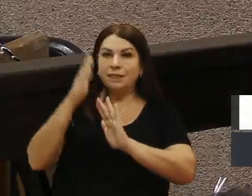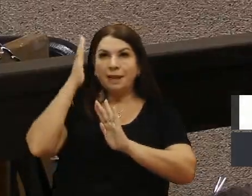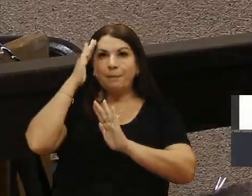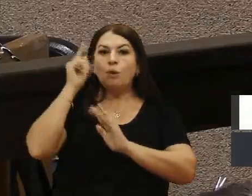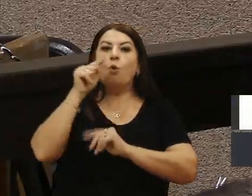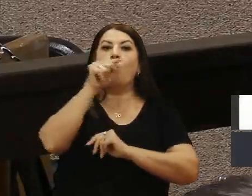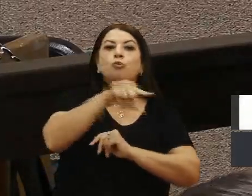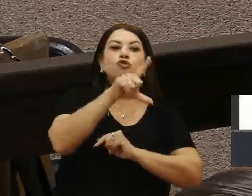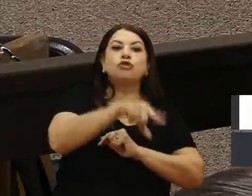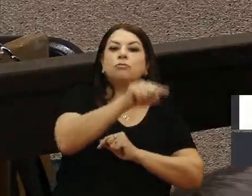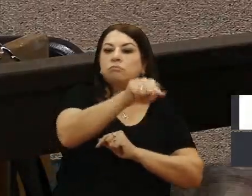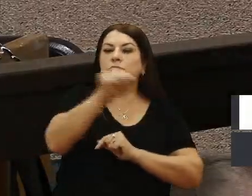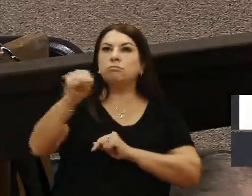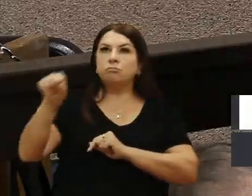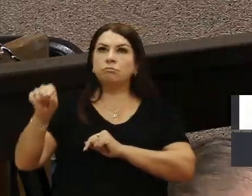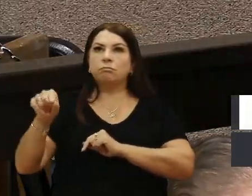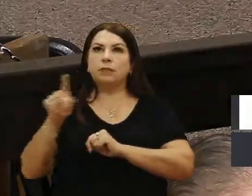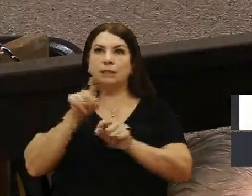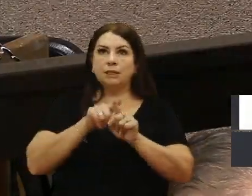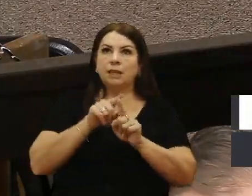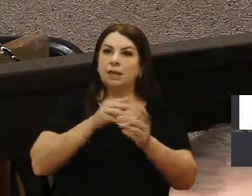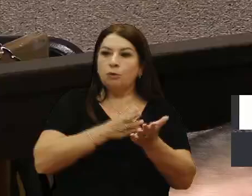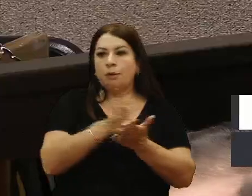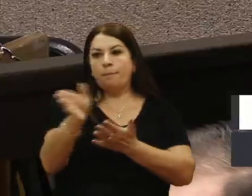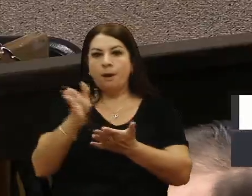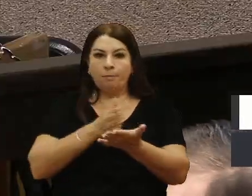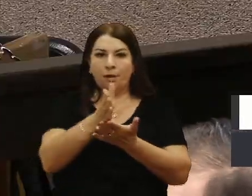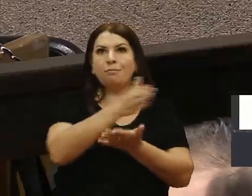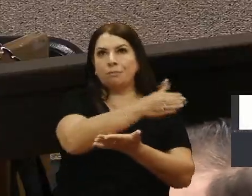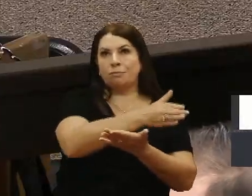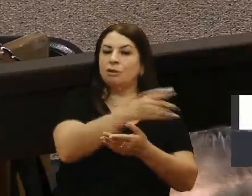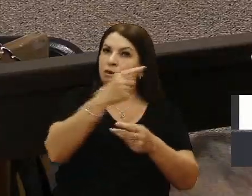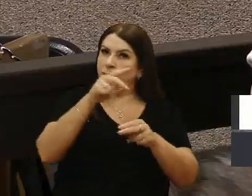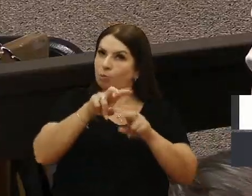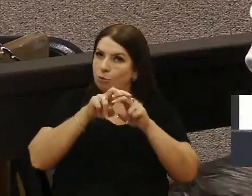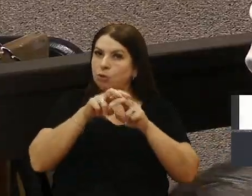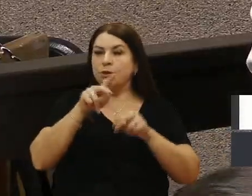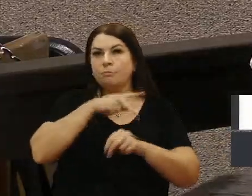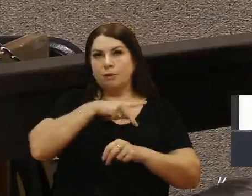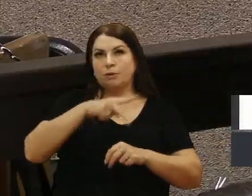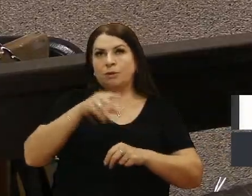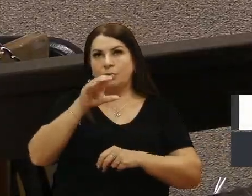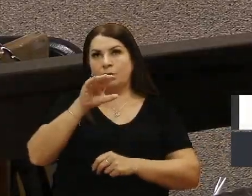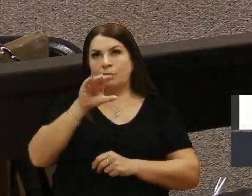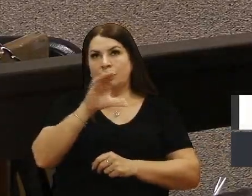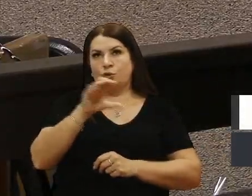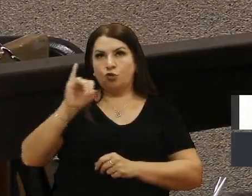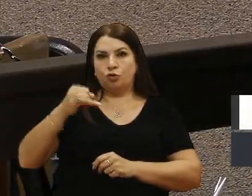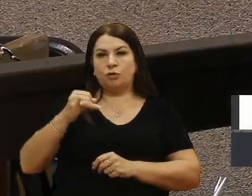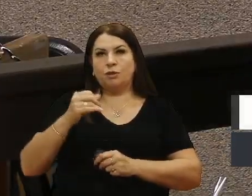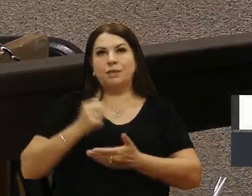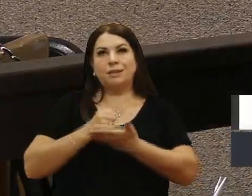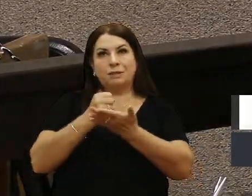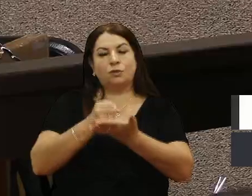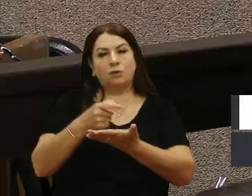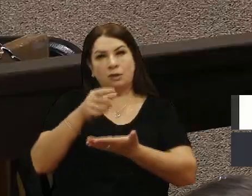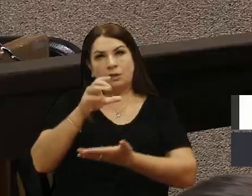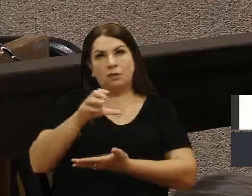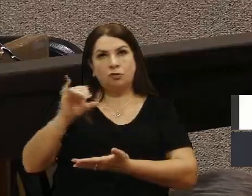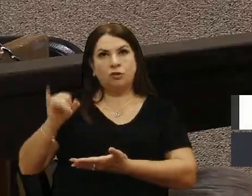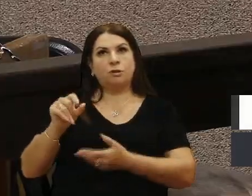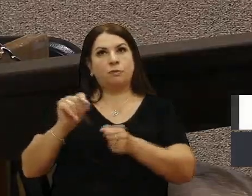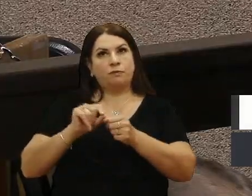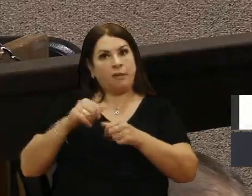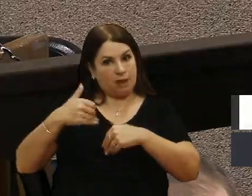quem está e dar os devidos encaminhamentos, porque é para isso a presidência da CCJ e a assessoria da CCJ, é para